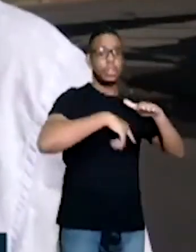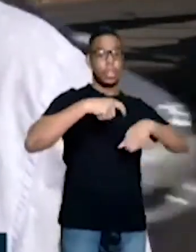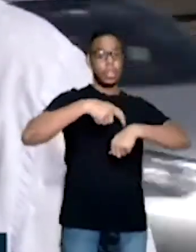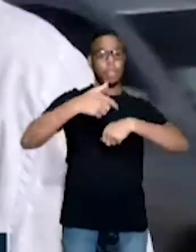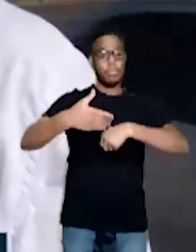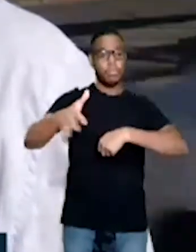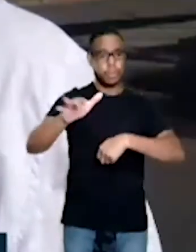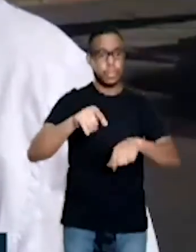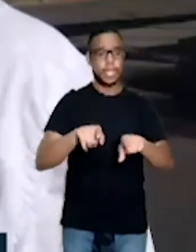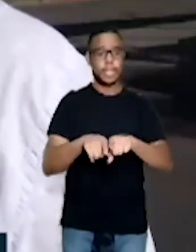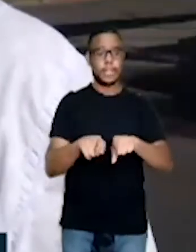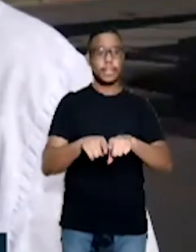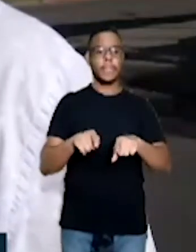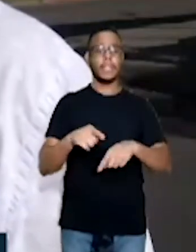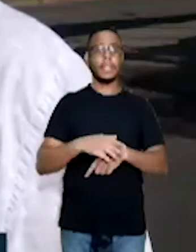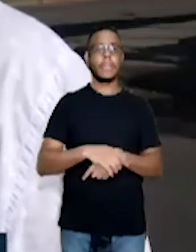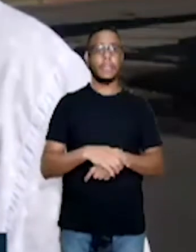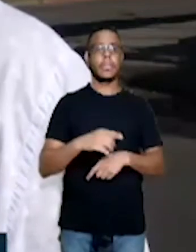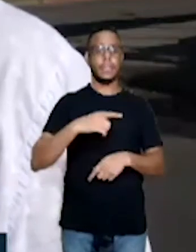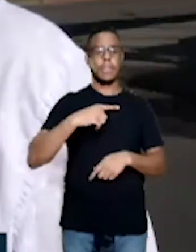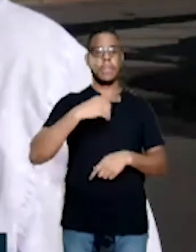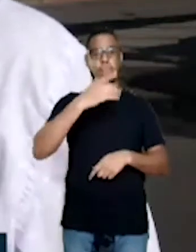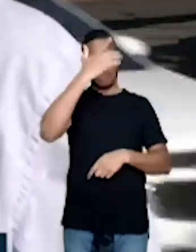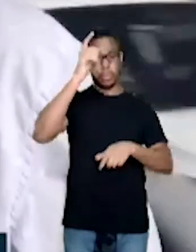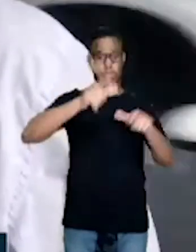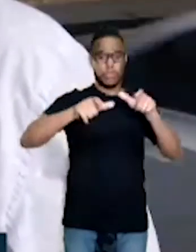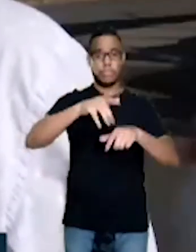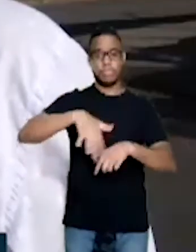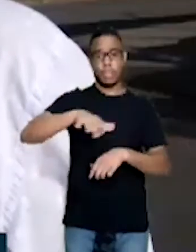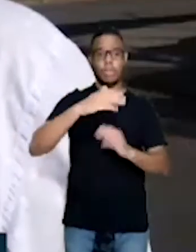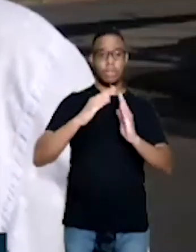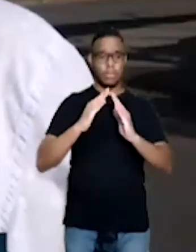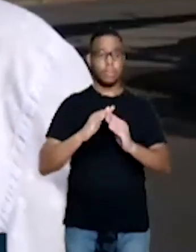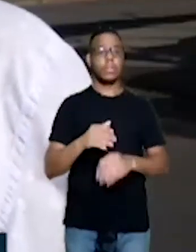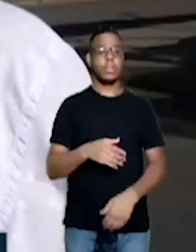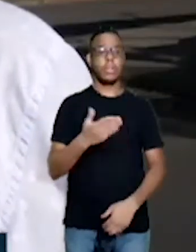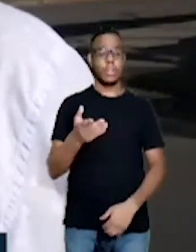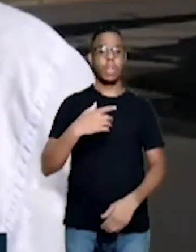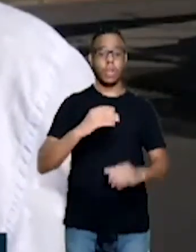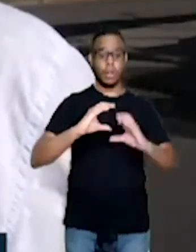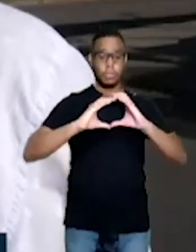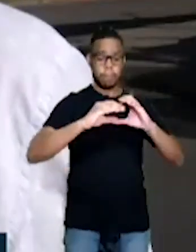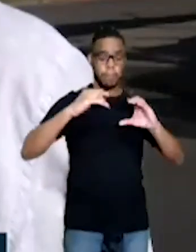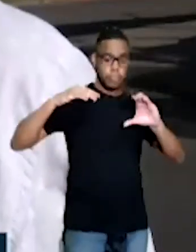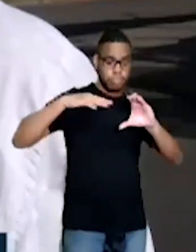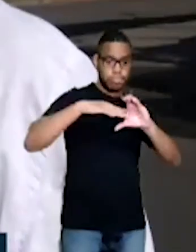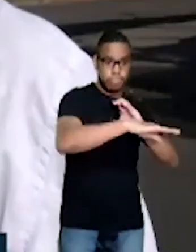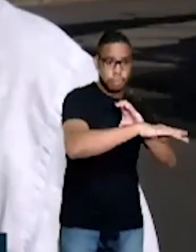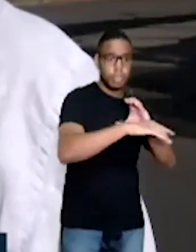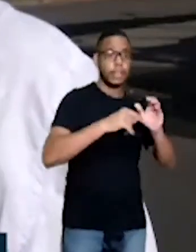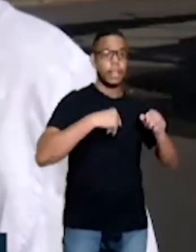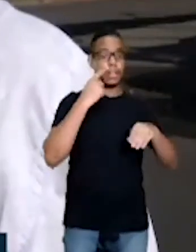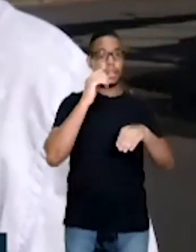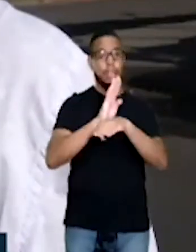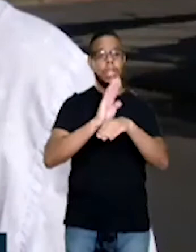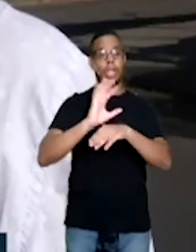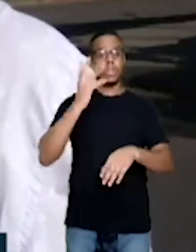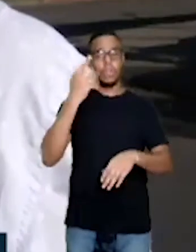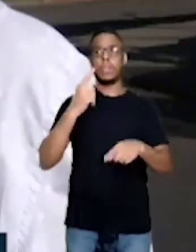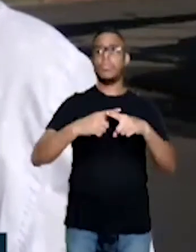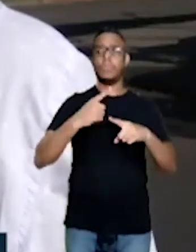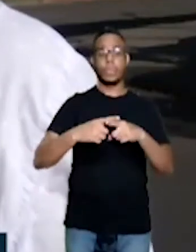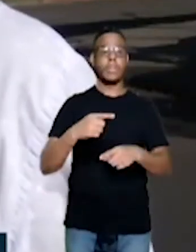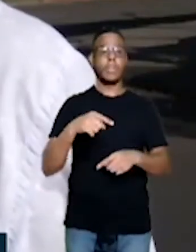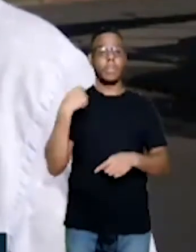um efeito a longo prazo na vida de todo bauruense. Agora, as canaletas são uma solução paliativa nesse momento, né? Até para que a gente possa evitar